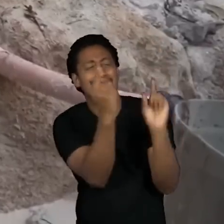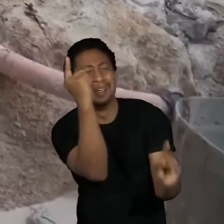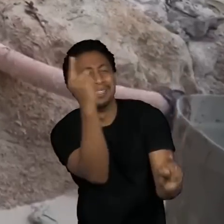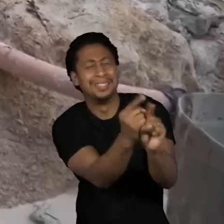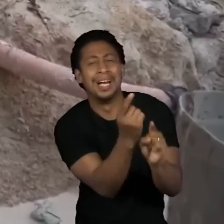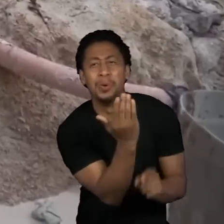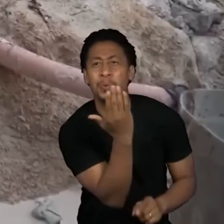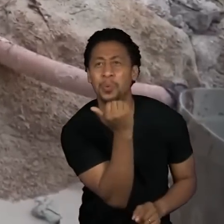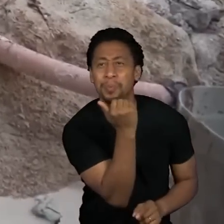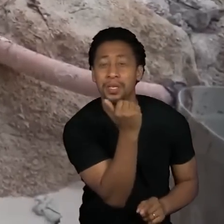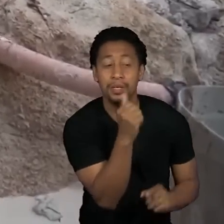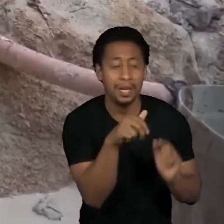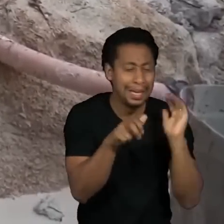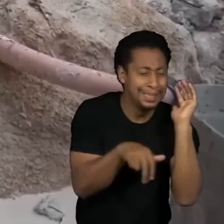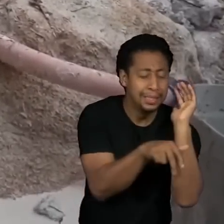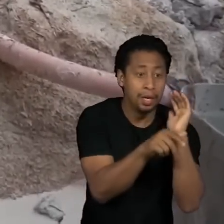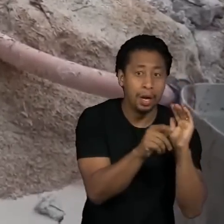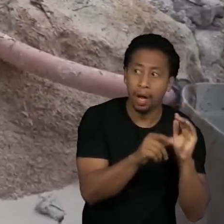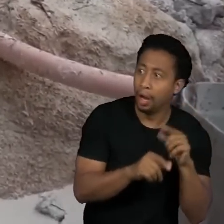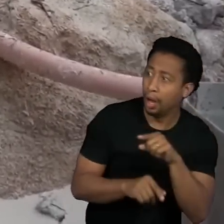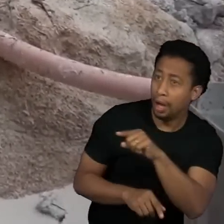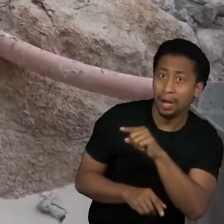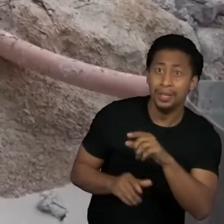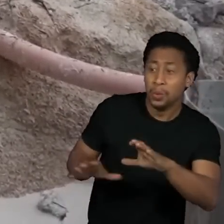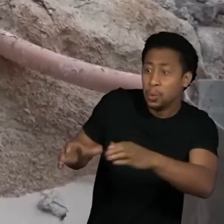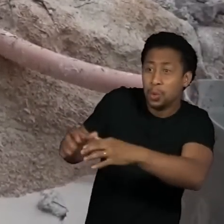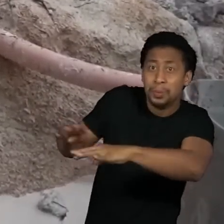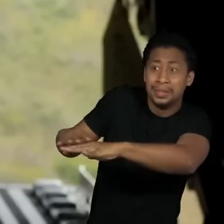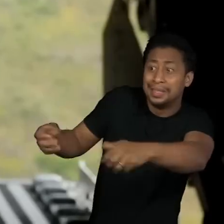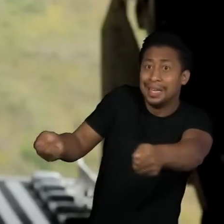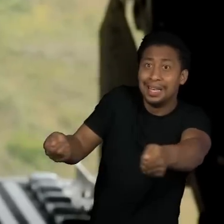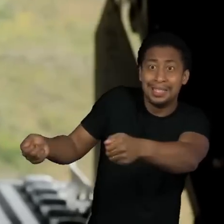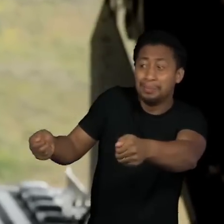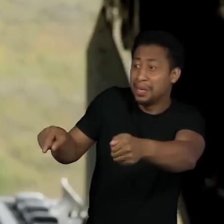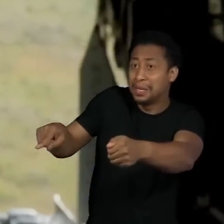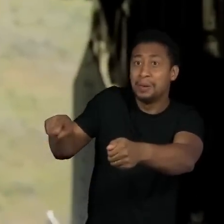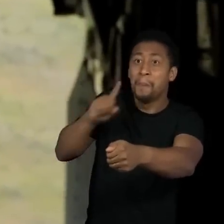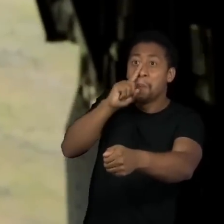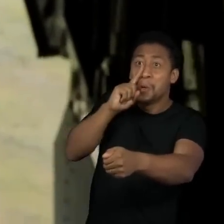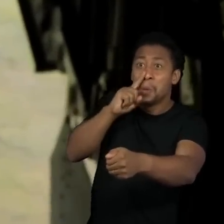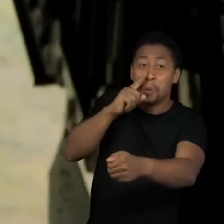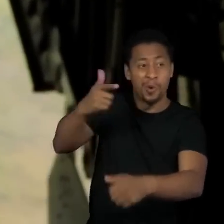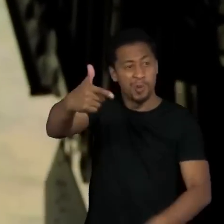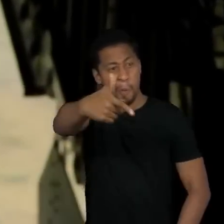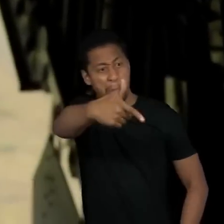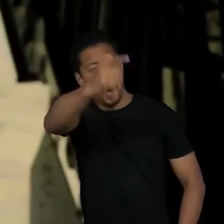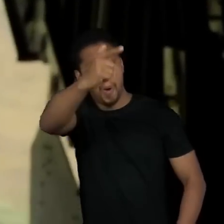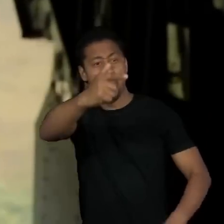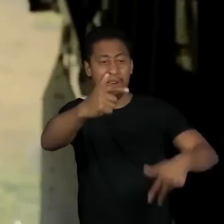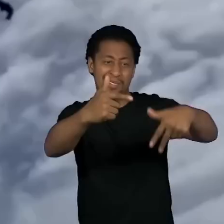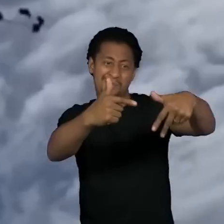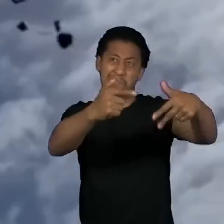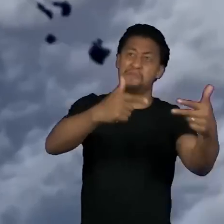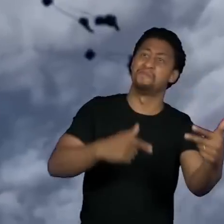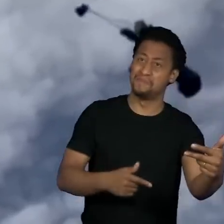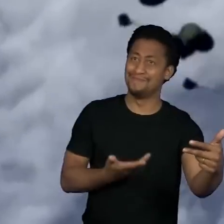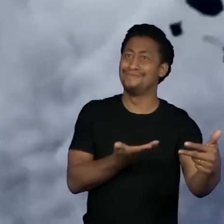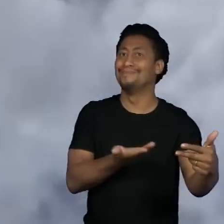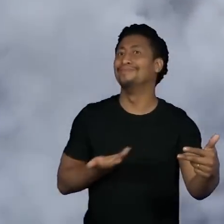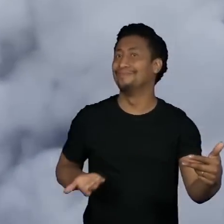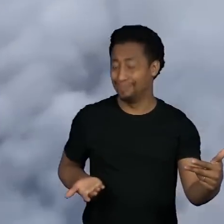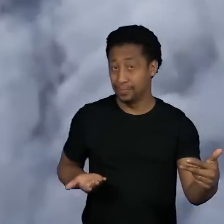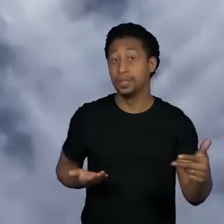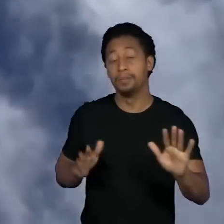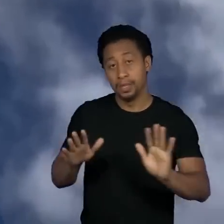de garimpeiros que se apropriam dos alimentos cultivados. Há denúncias de que medicamentos do SUS contra a malária